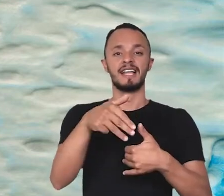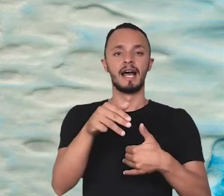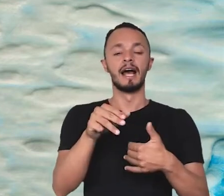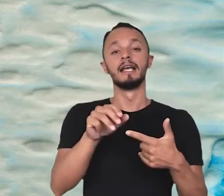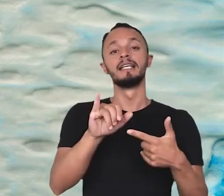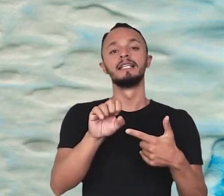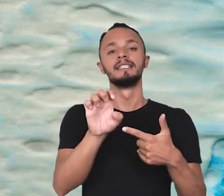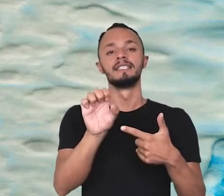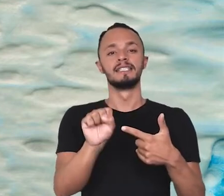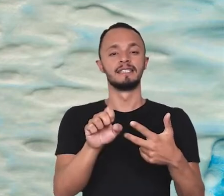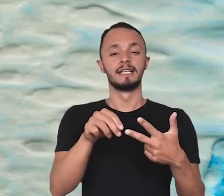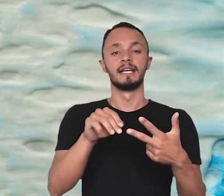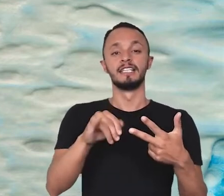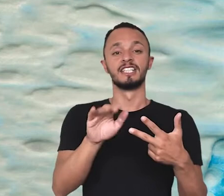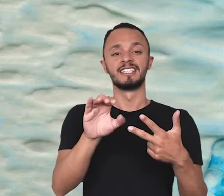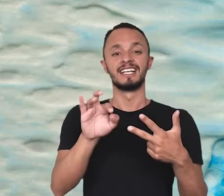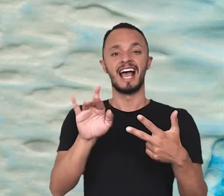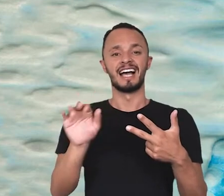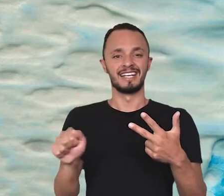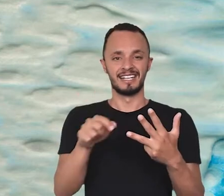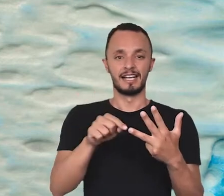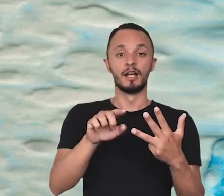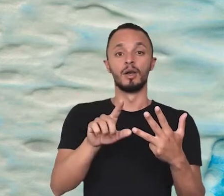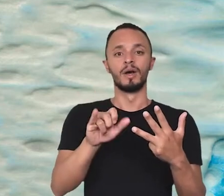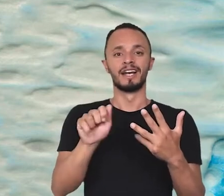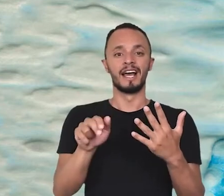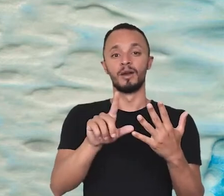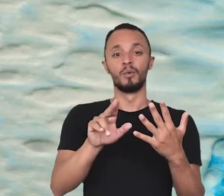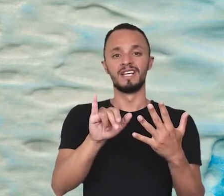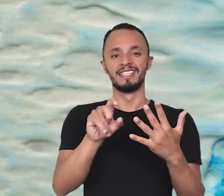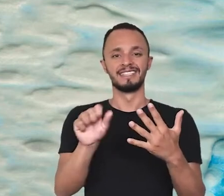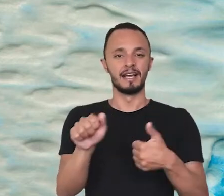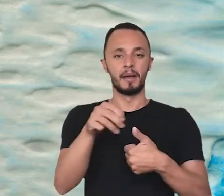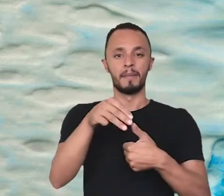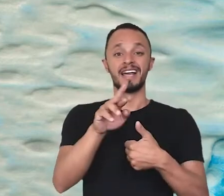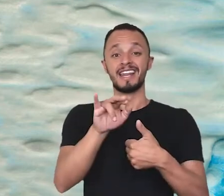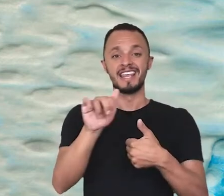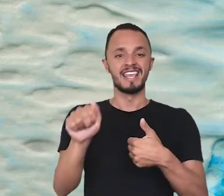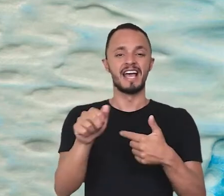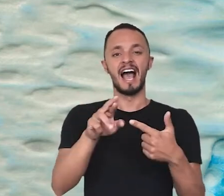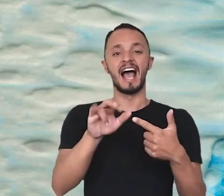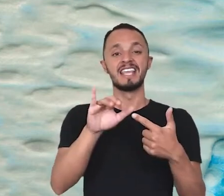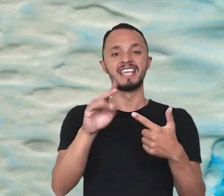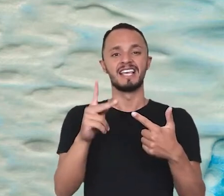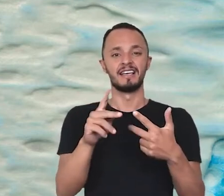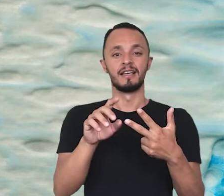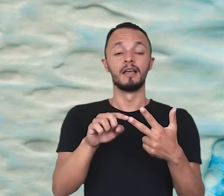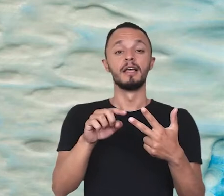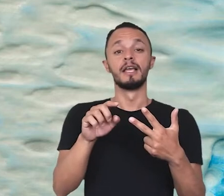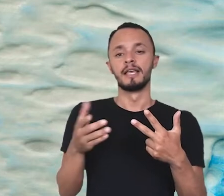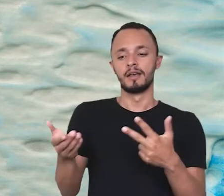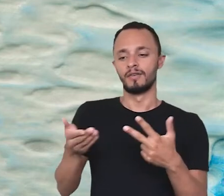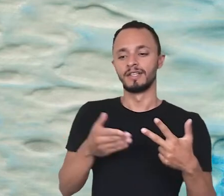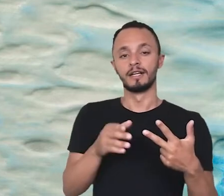Lopes, Isis Melo, Jaciara Marchner, Joana Luz, Luísa Pedra, Maria Moreira, Ravique Oliveira